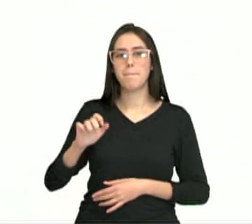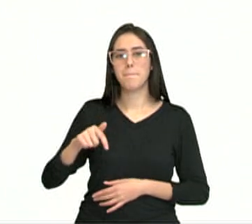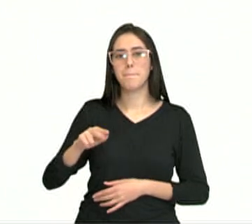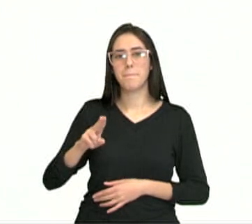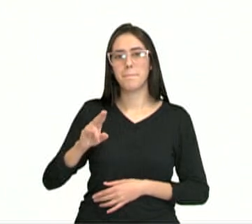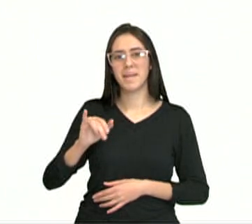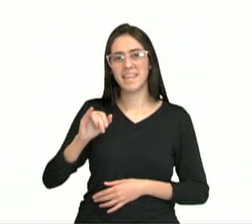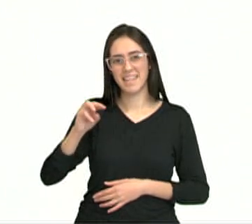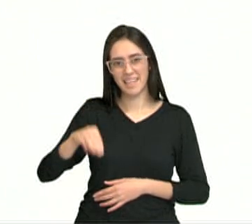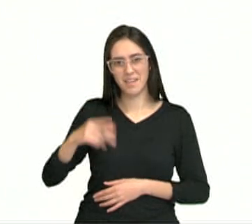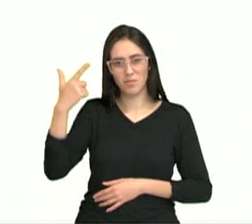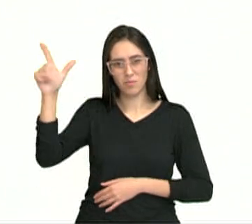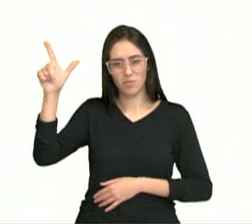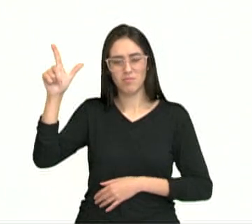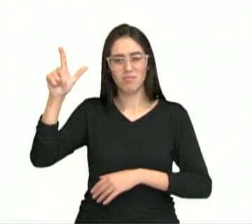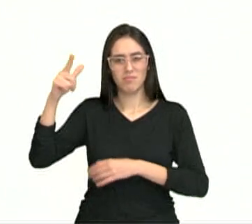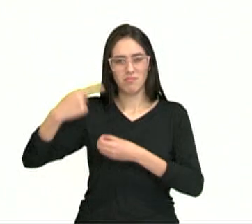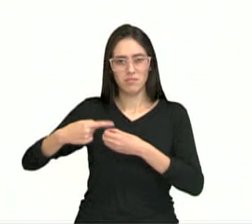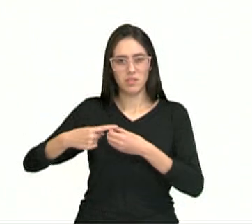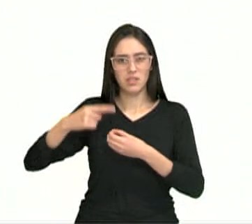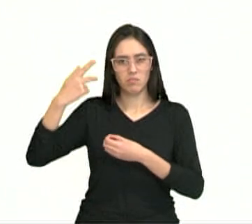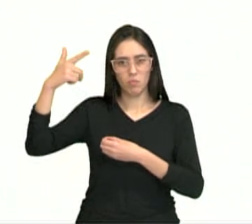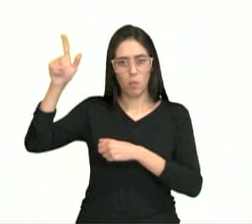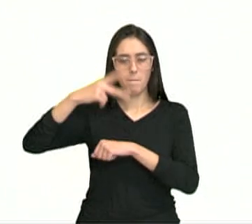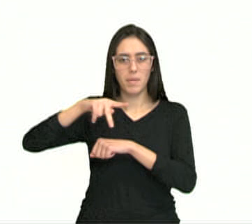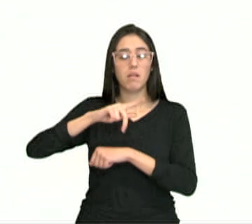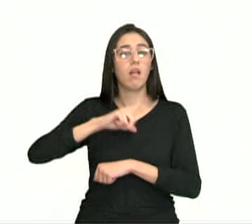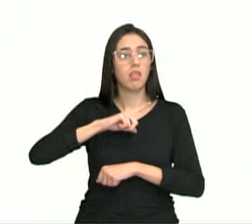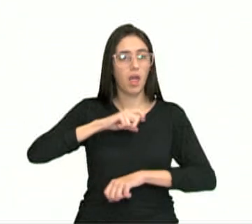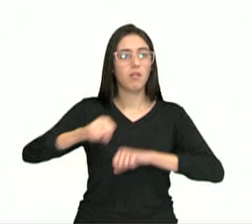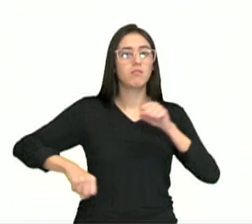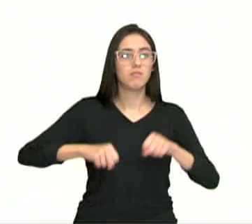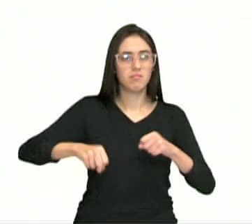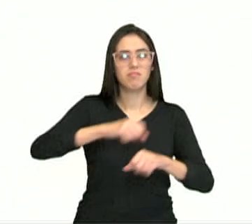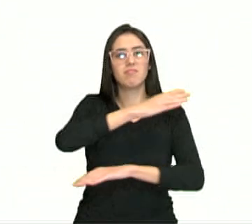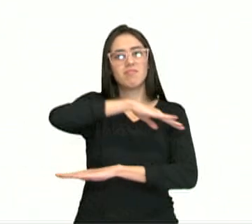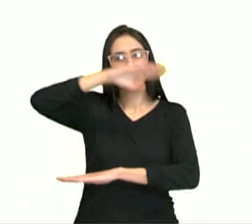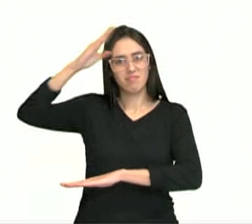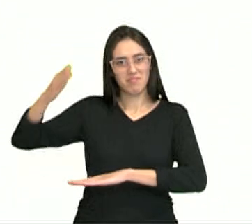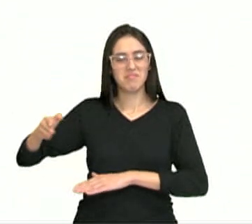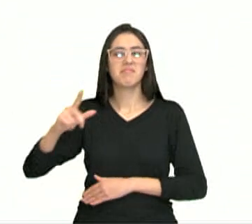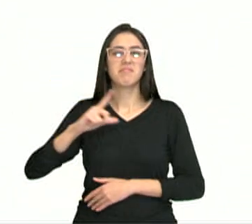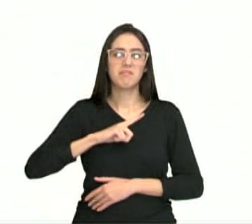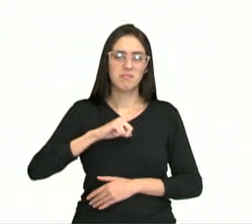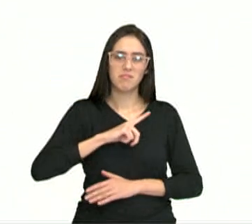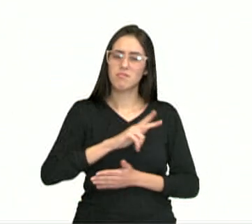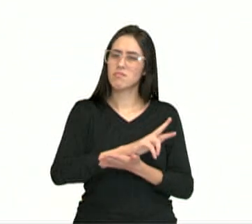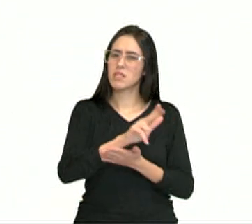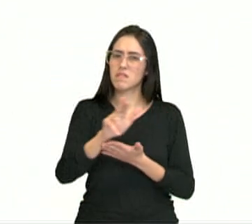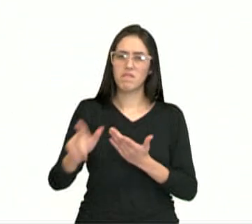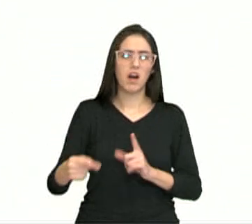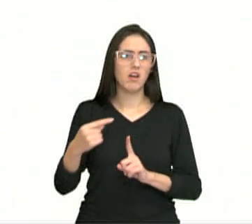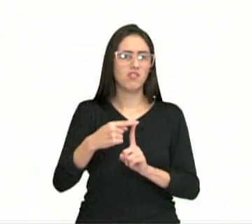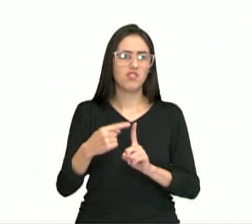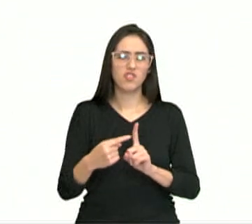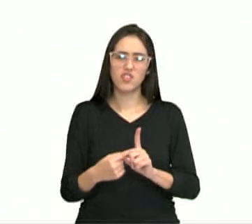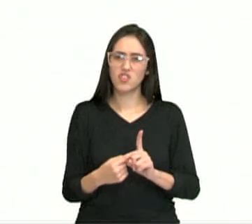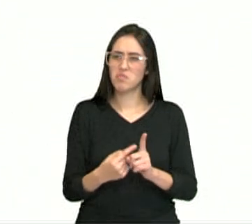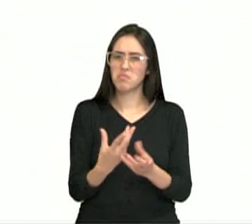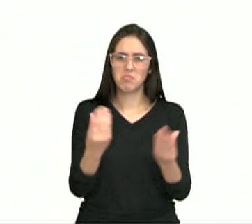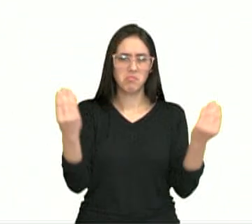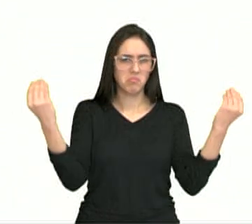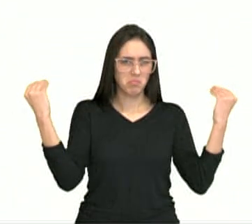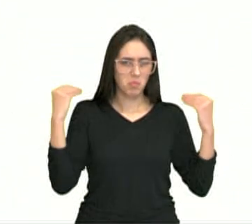outras variantes, o mountain bike e o BMX. Então, ela tem várias modalidades, várias